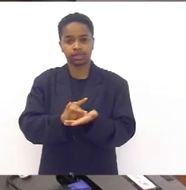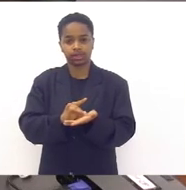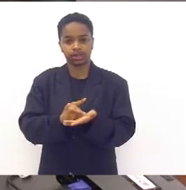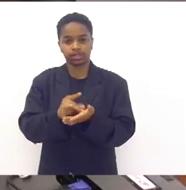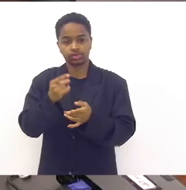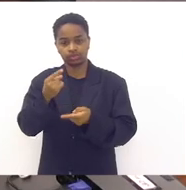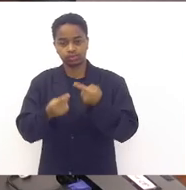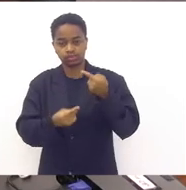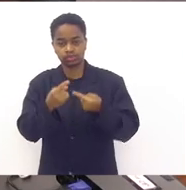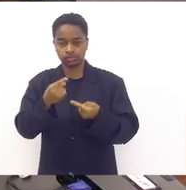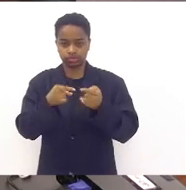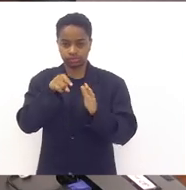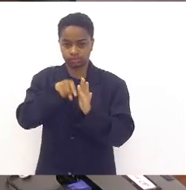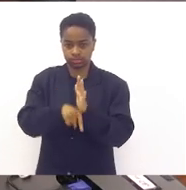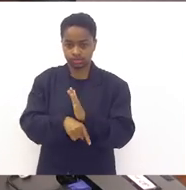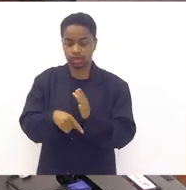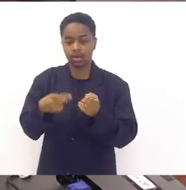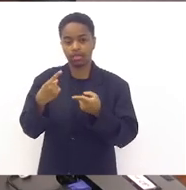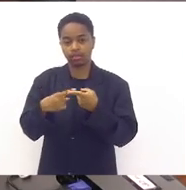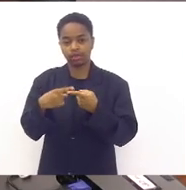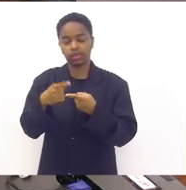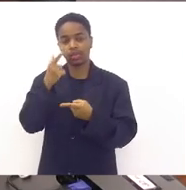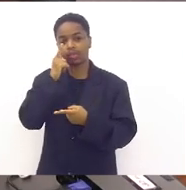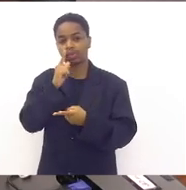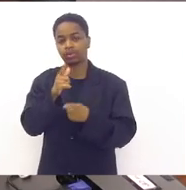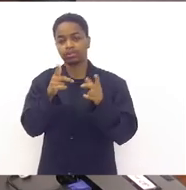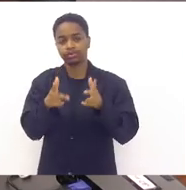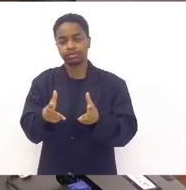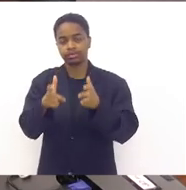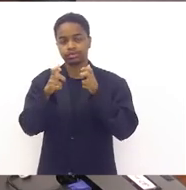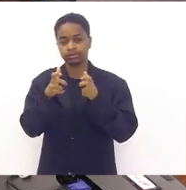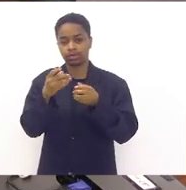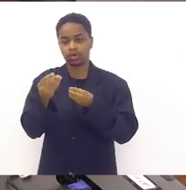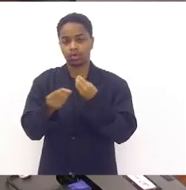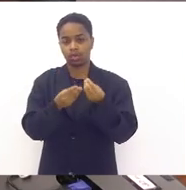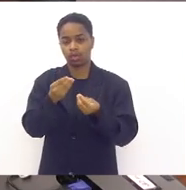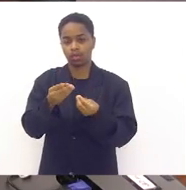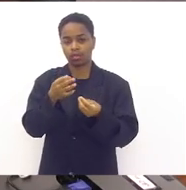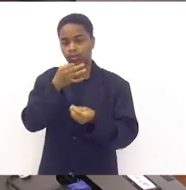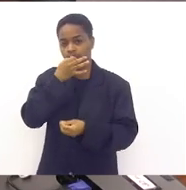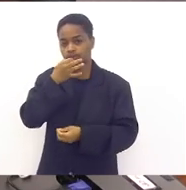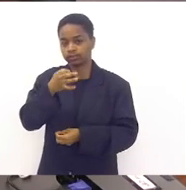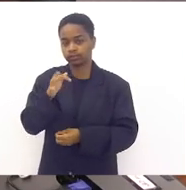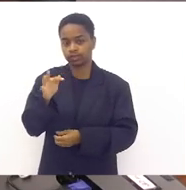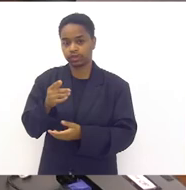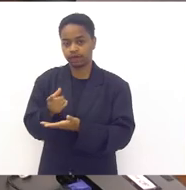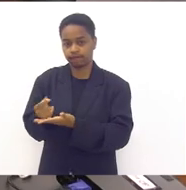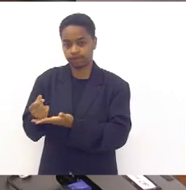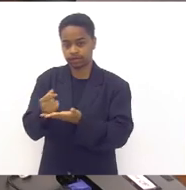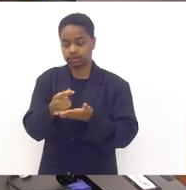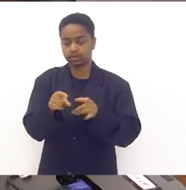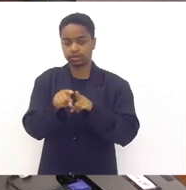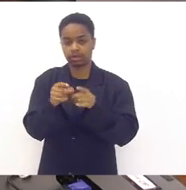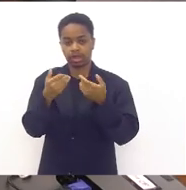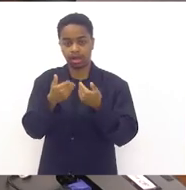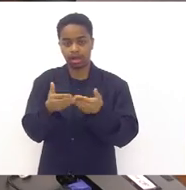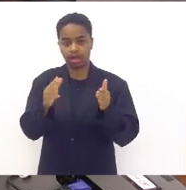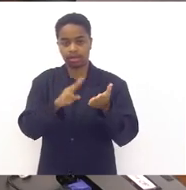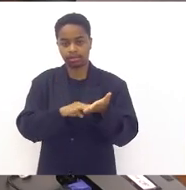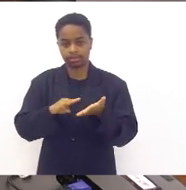nessa discussão, né, para que a gente tenha a visão da fazenda. Aberto aí a metodologia, mas eu acho que a